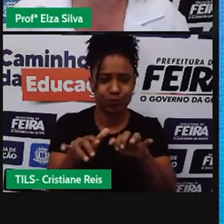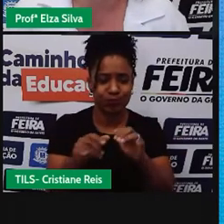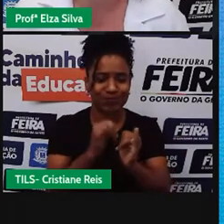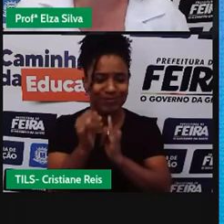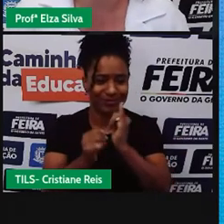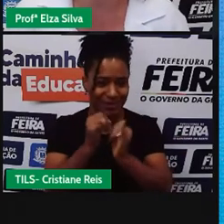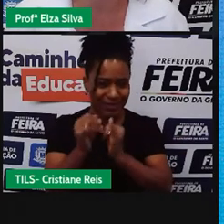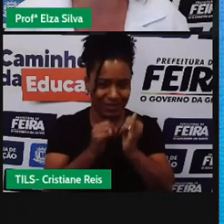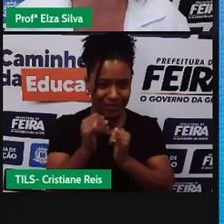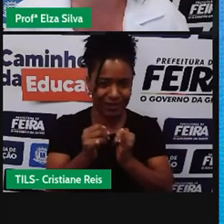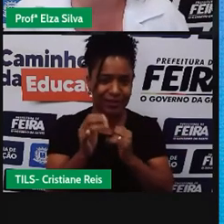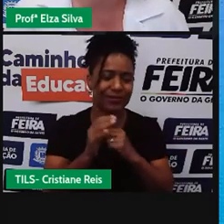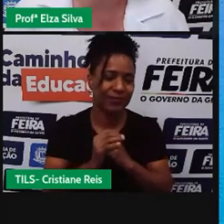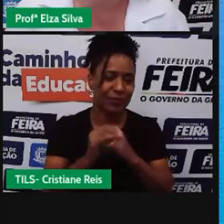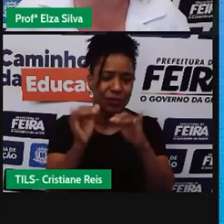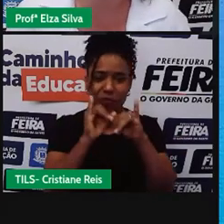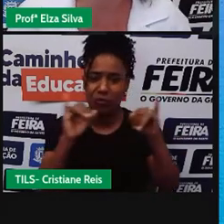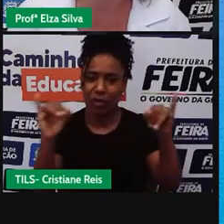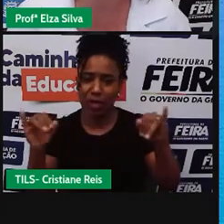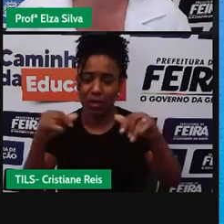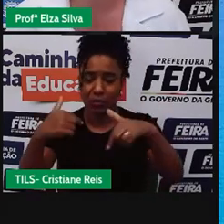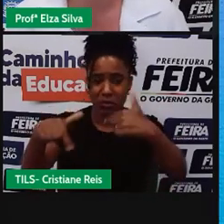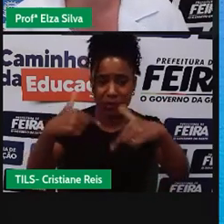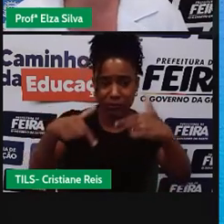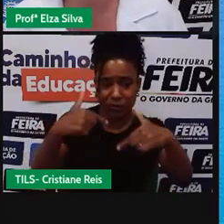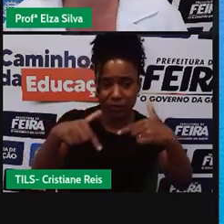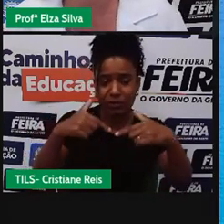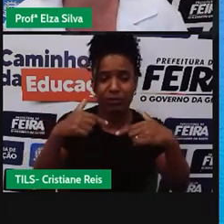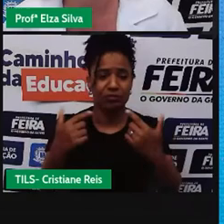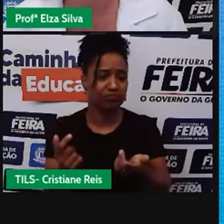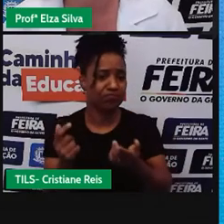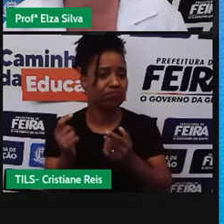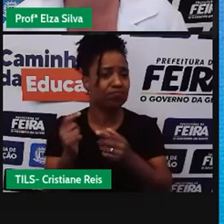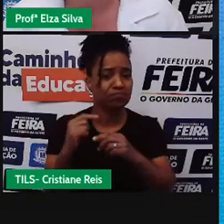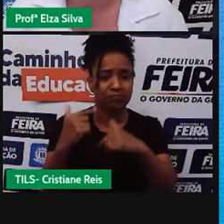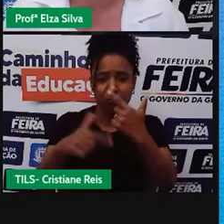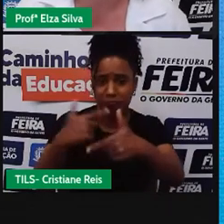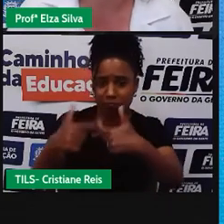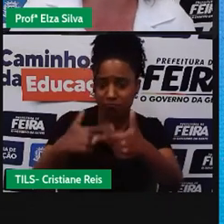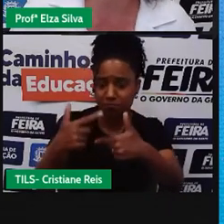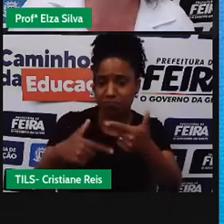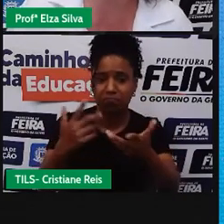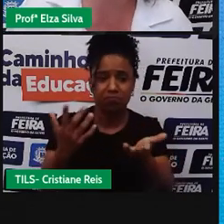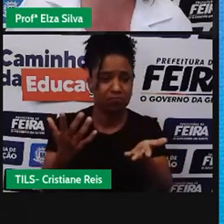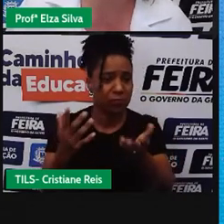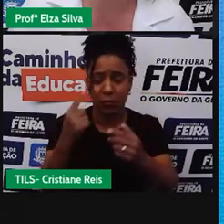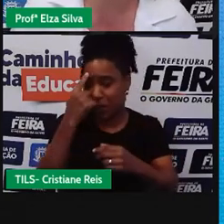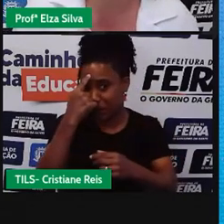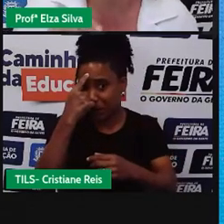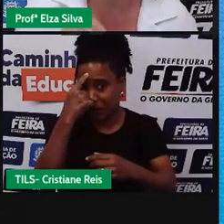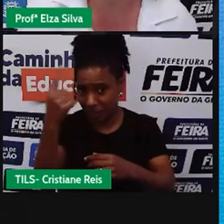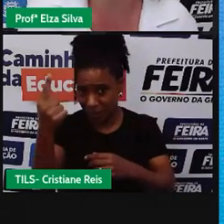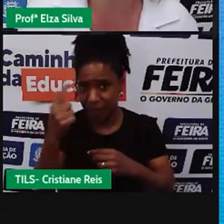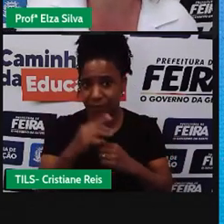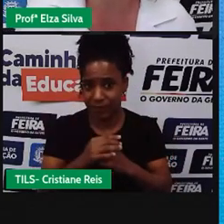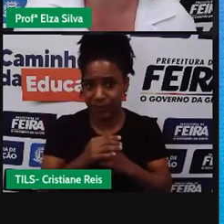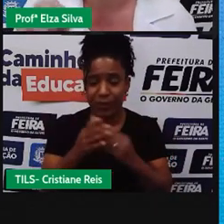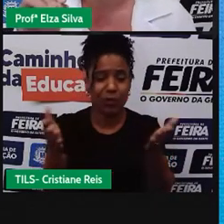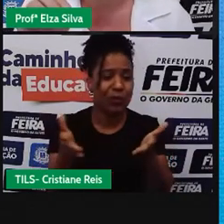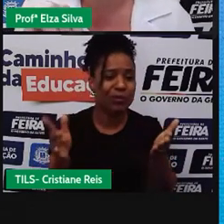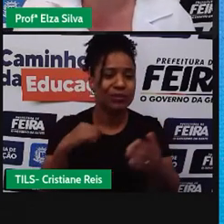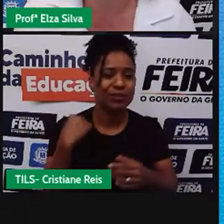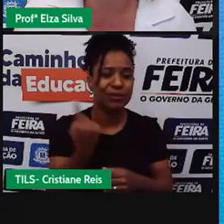objetivo de divulgar um serviço, um produto, uma ideia. No caso da aula de hoje, nós